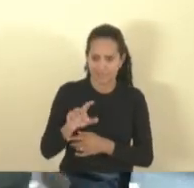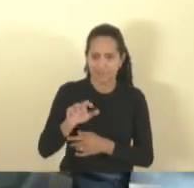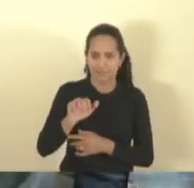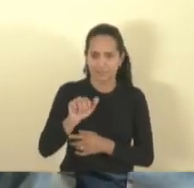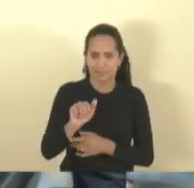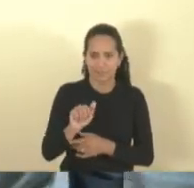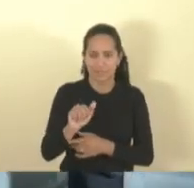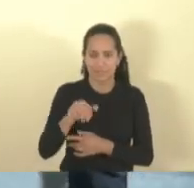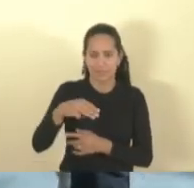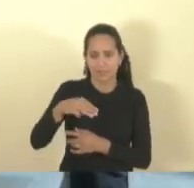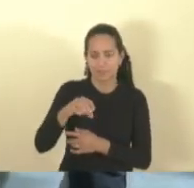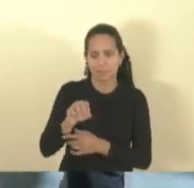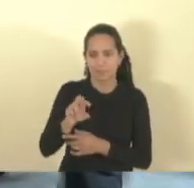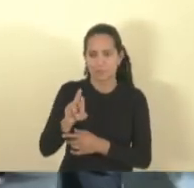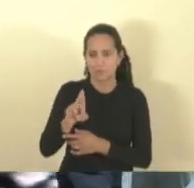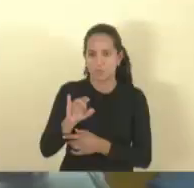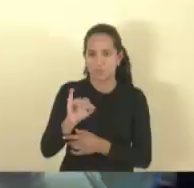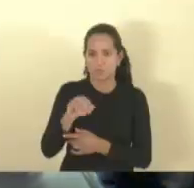Salgueiro.